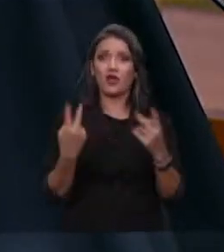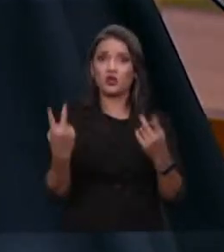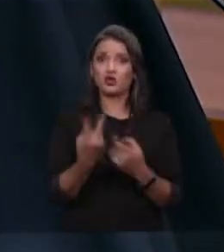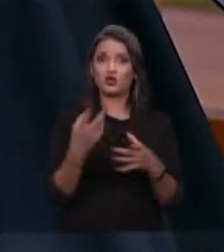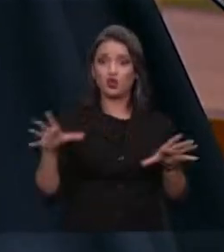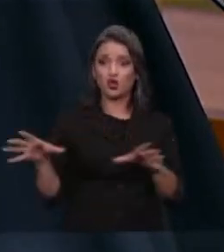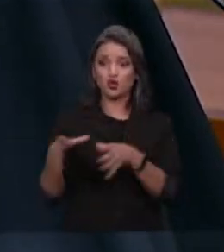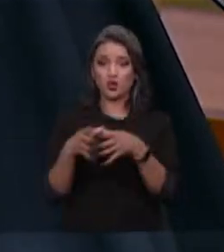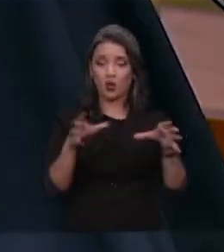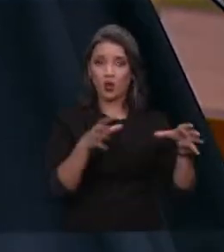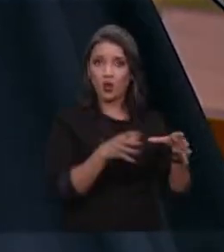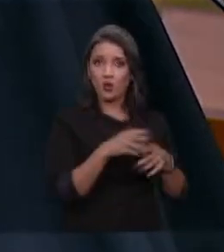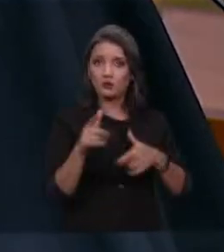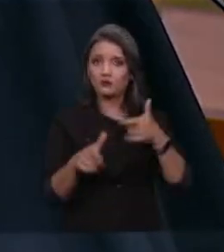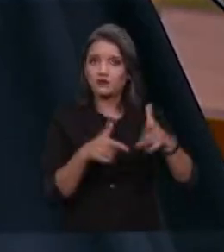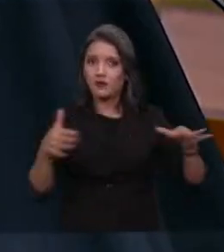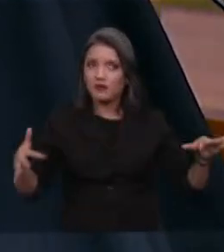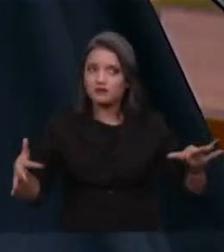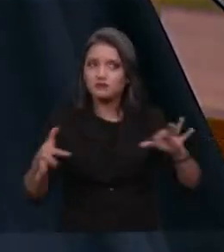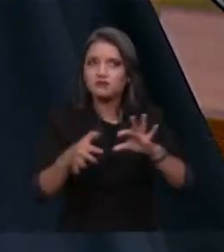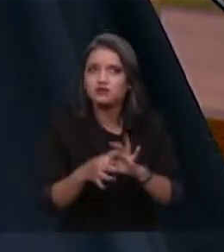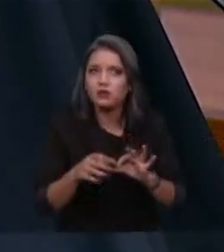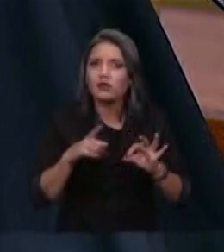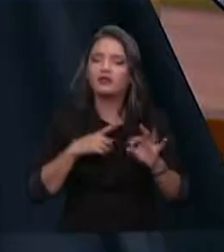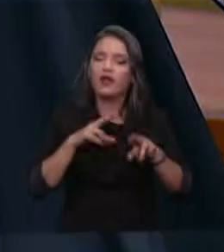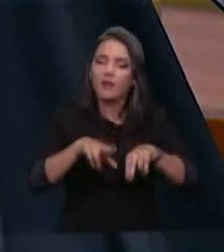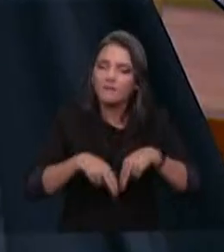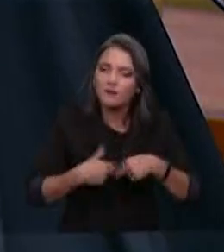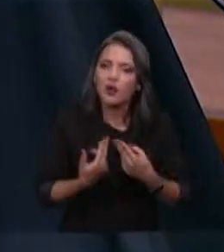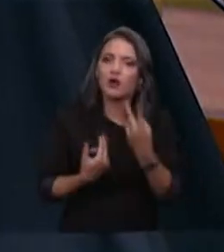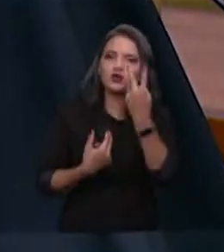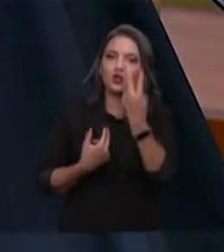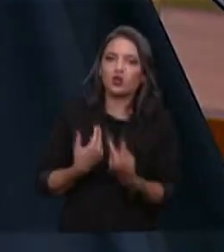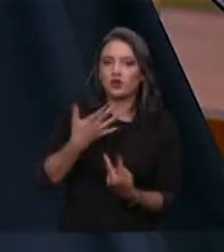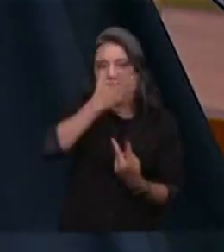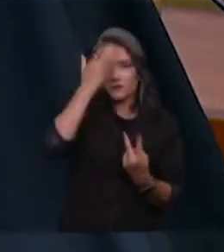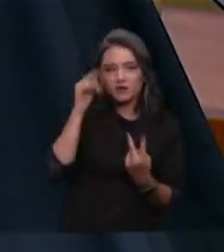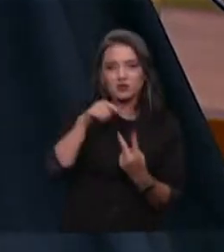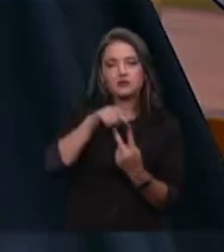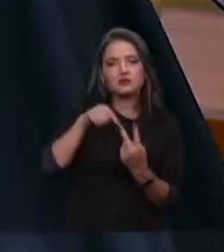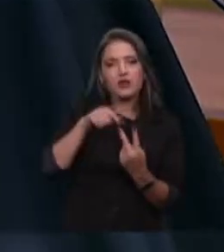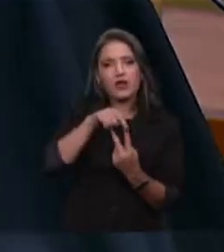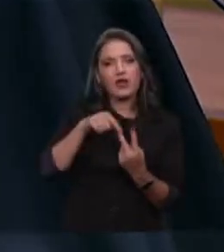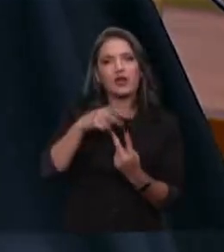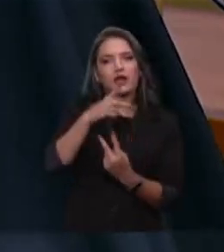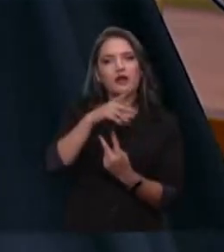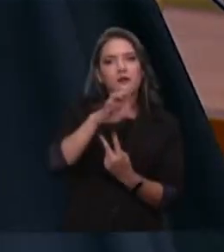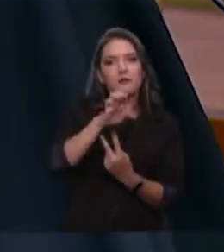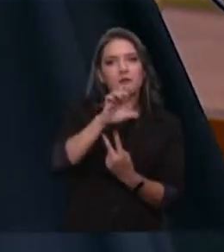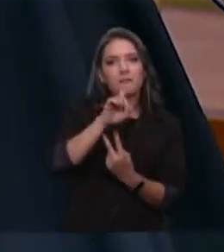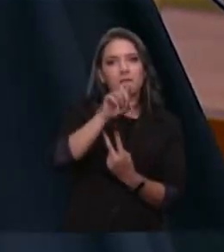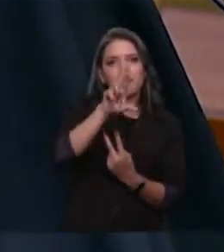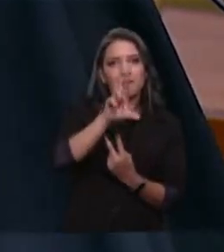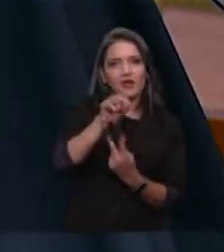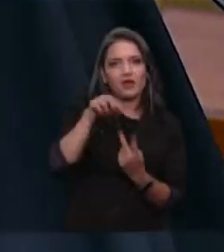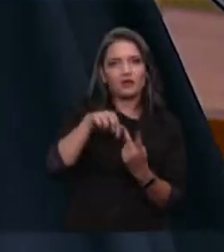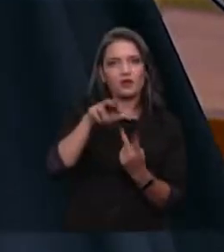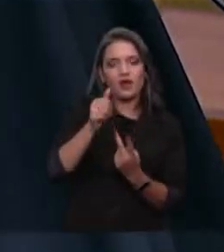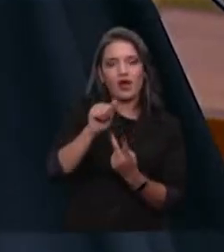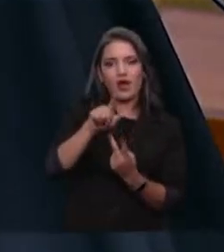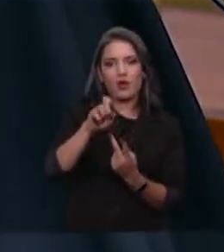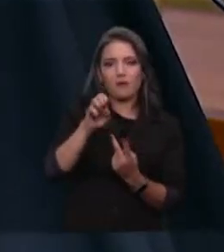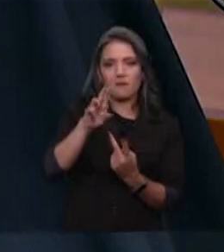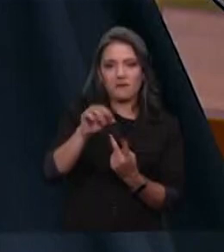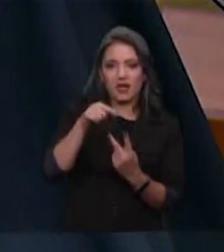conexo, principalmente por meio de Pedro Paulo Bergamaschi e Alberto Youssef, acabando por formar dois segmentos de uma única,